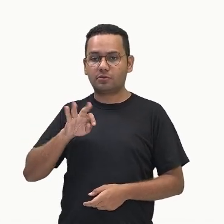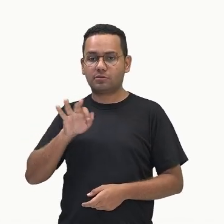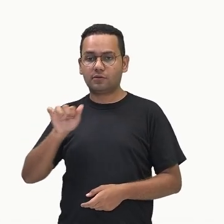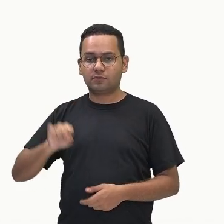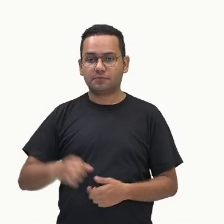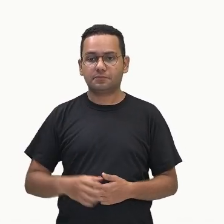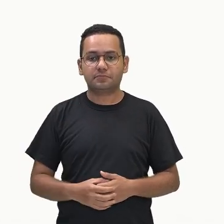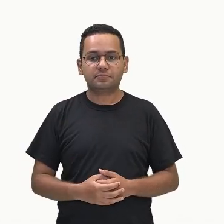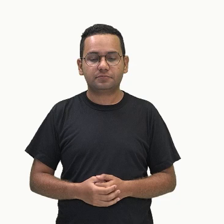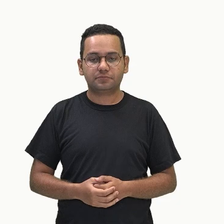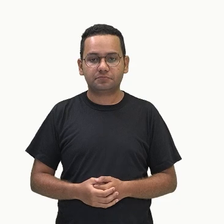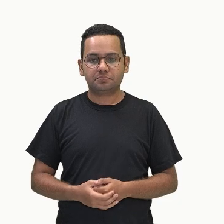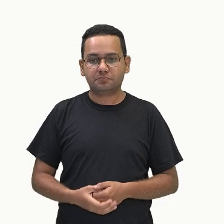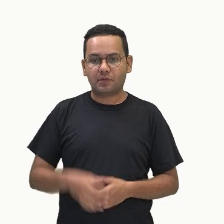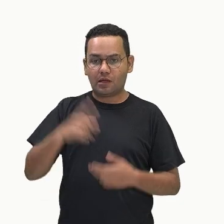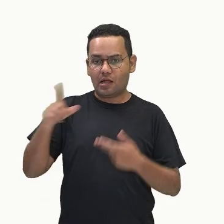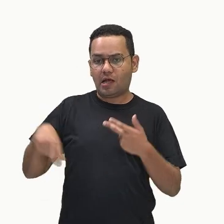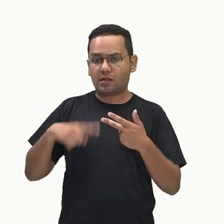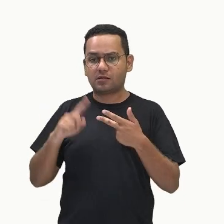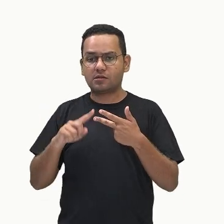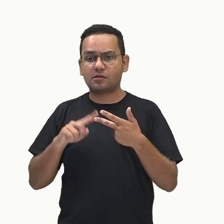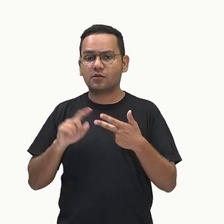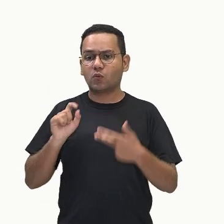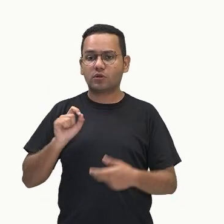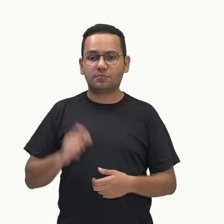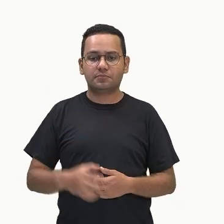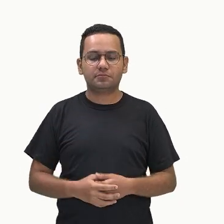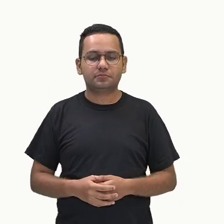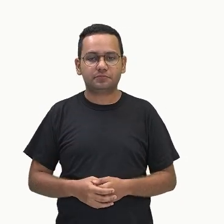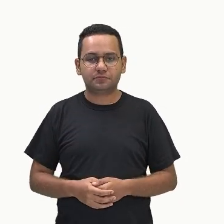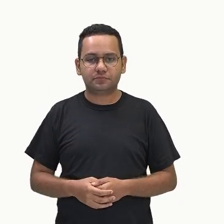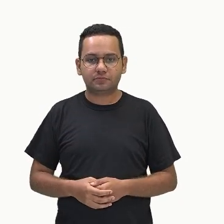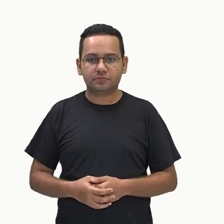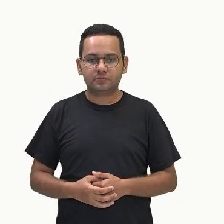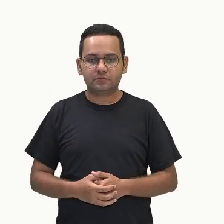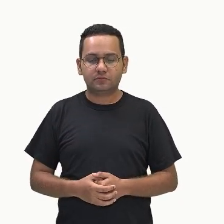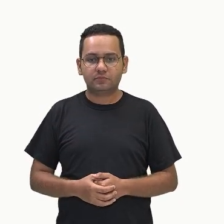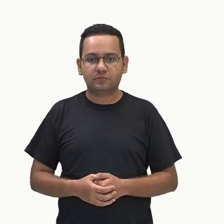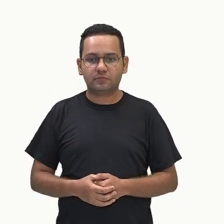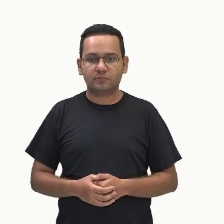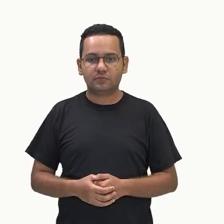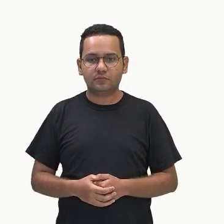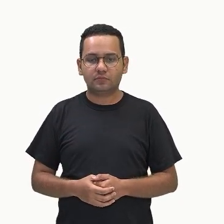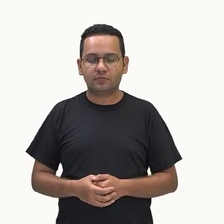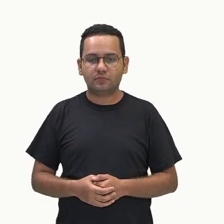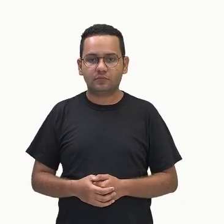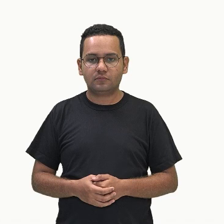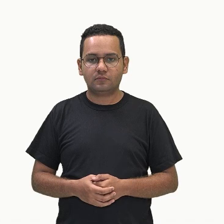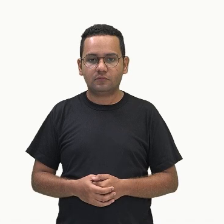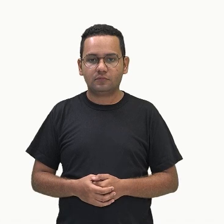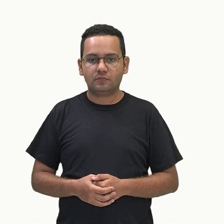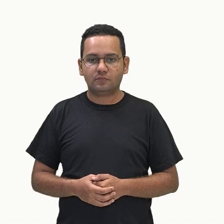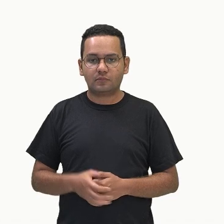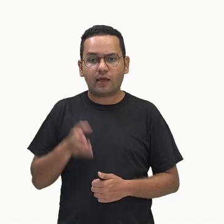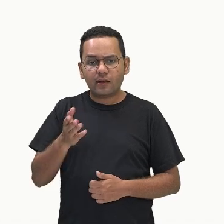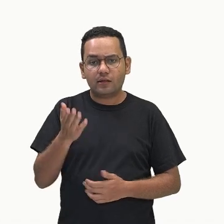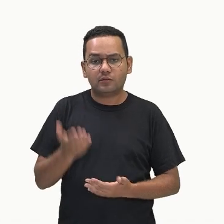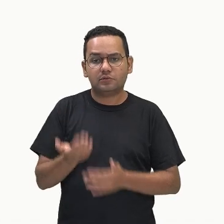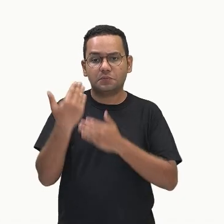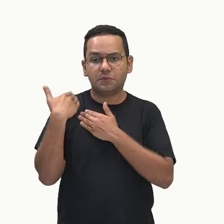plaquetas. As plaquetas, elas vão atuar no nosso processo de o